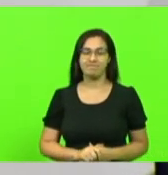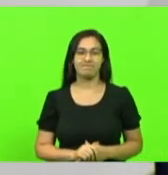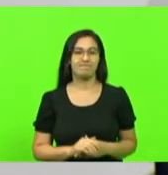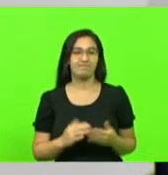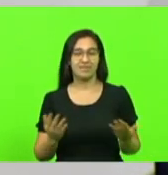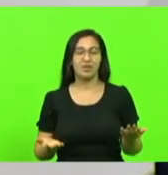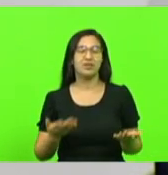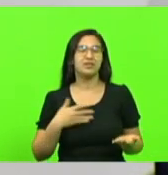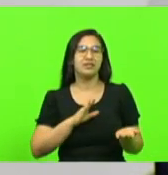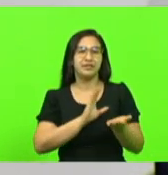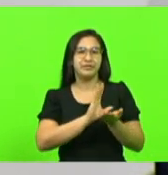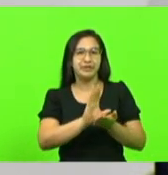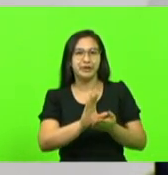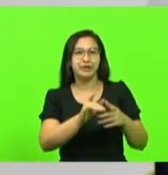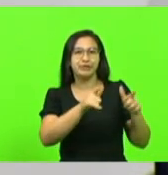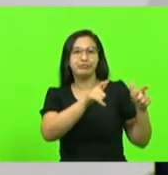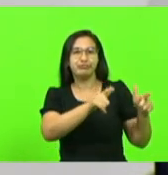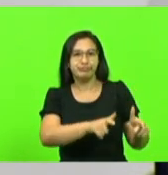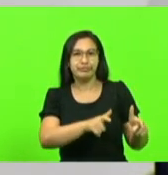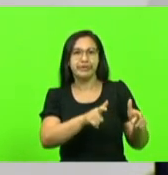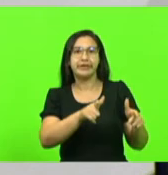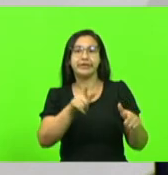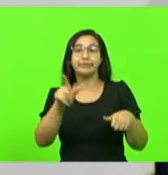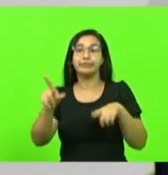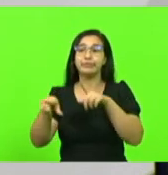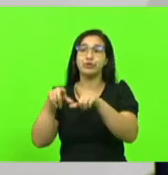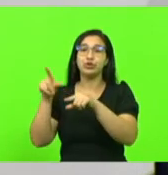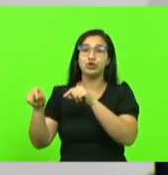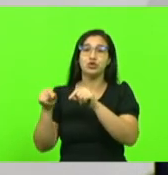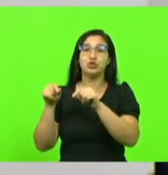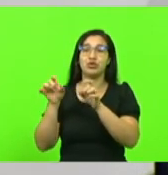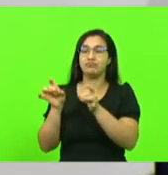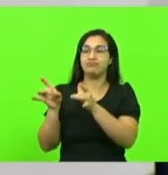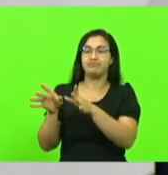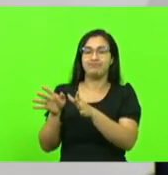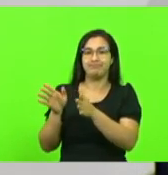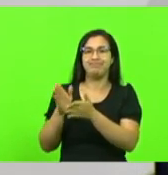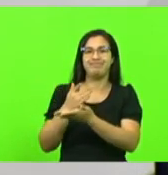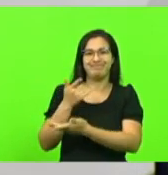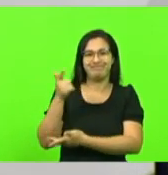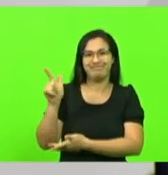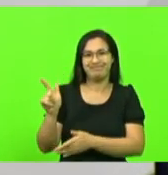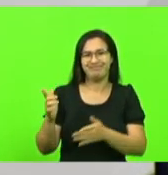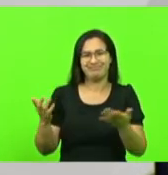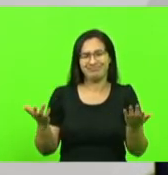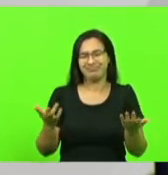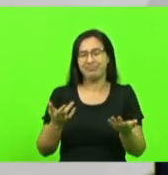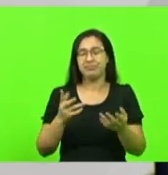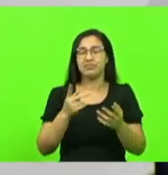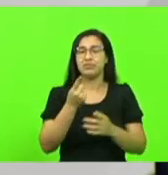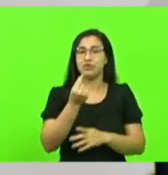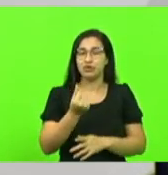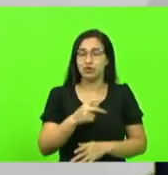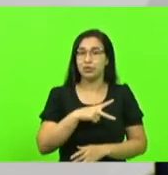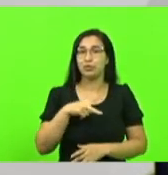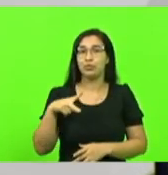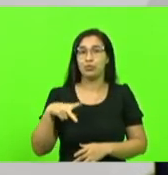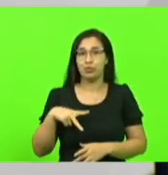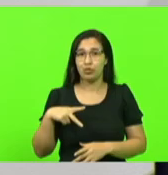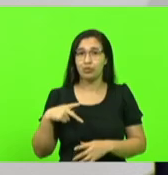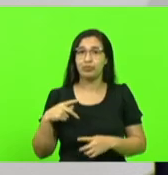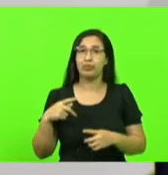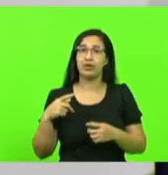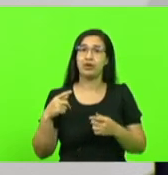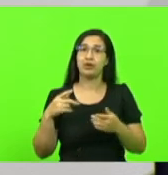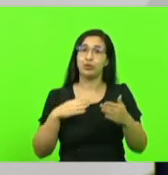escolhemos investir em um lugar, estamos escolhendo não investir em outro. Não existe mágica. Dinheiro público tem fim, não é infinito,